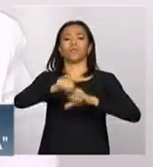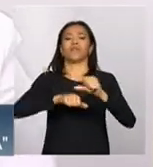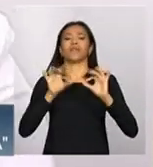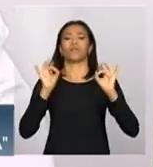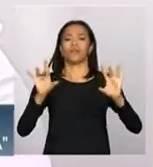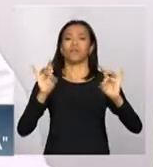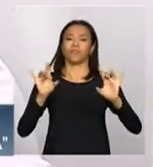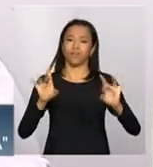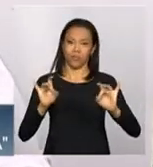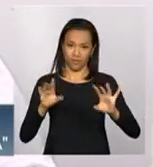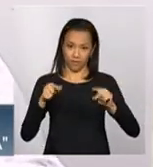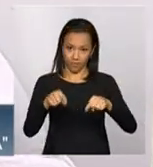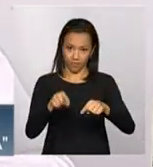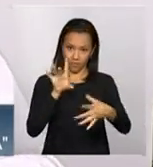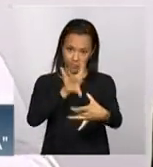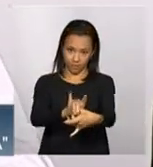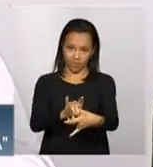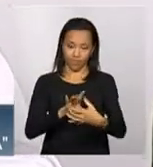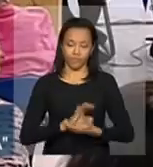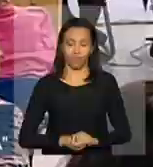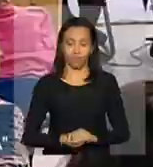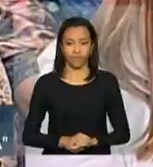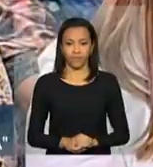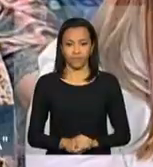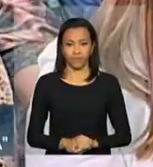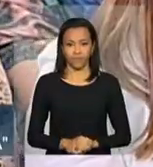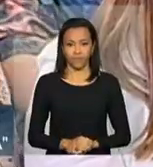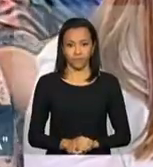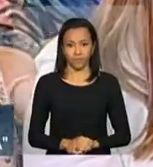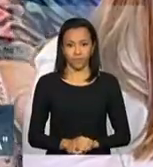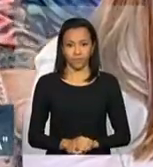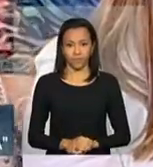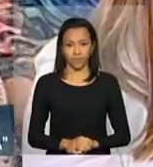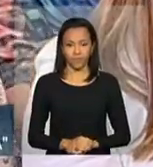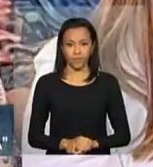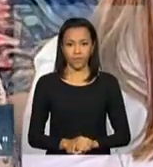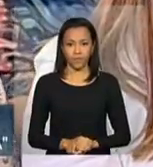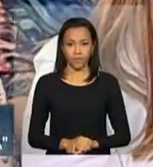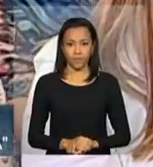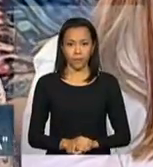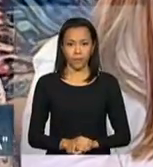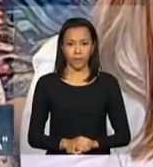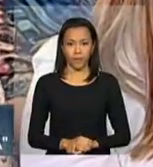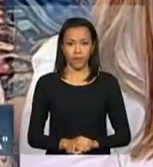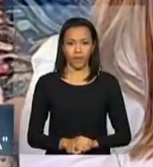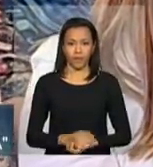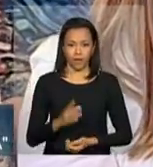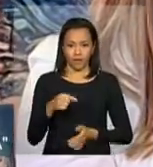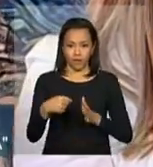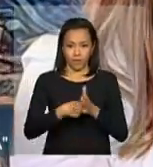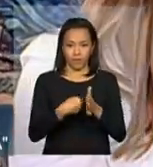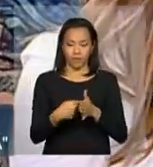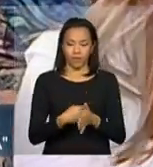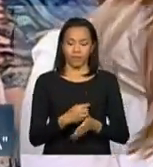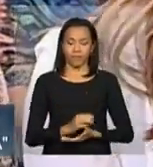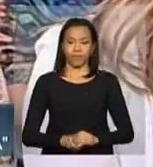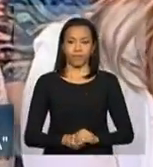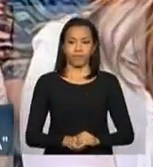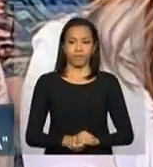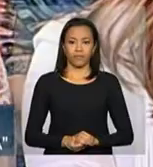na realidade. Uma de vocês, parlamentares? Eu posso. Ministra, aqui,